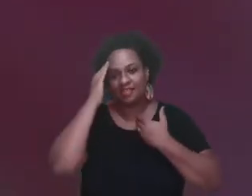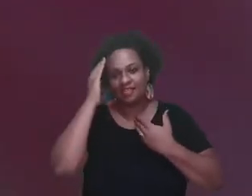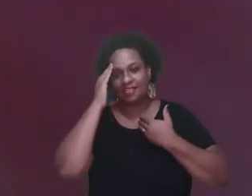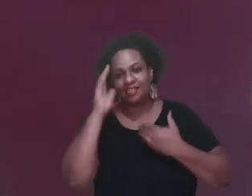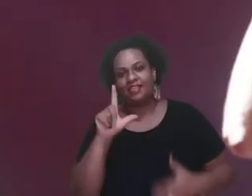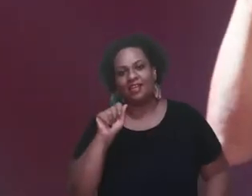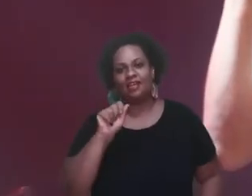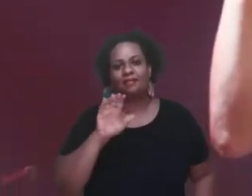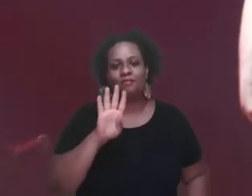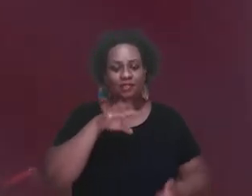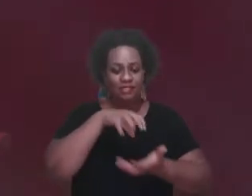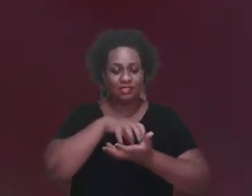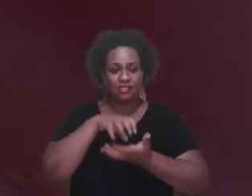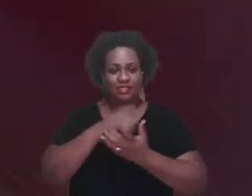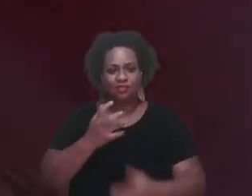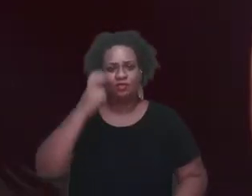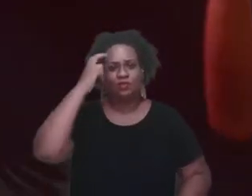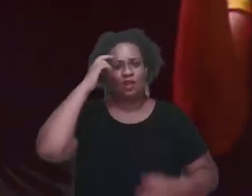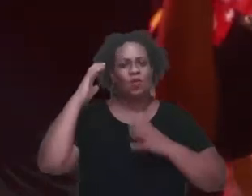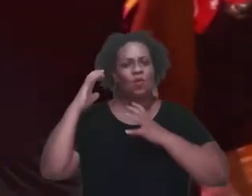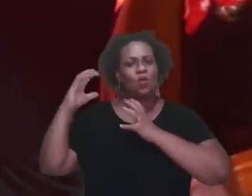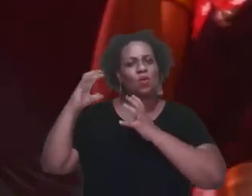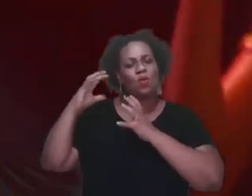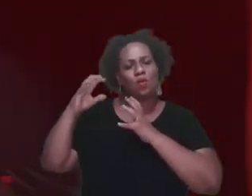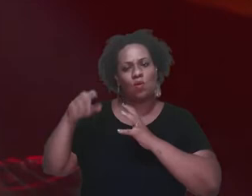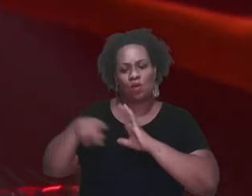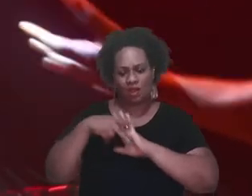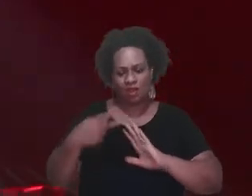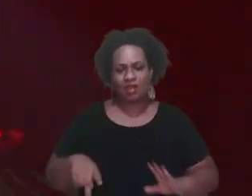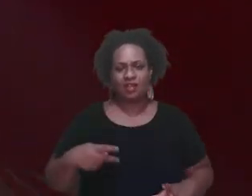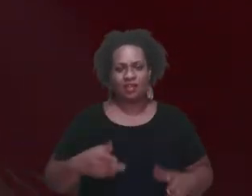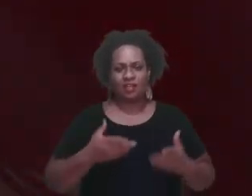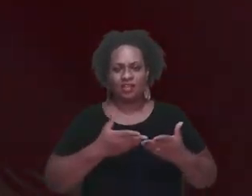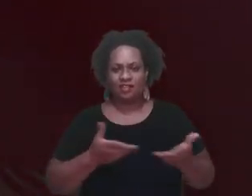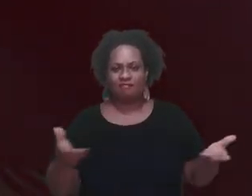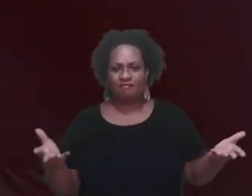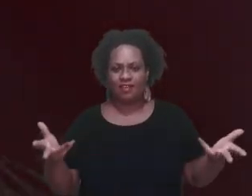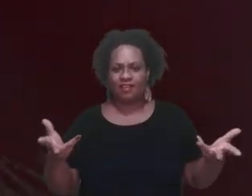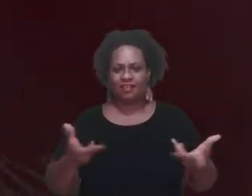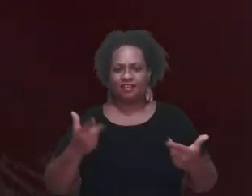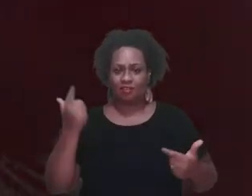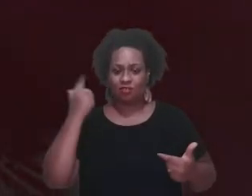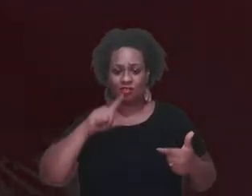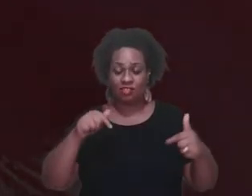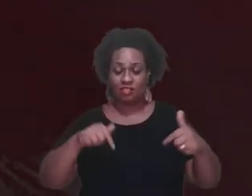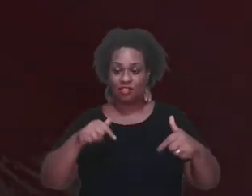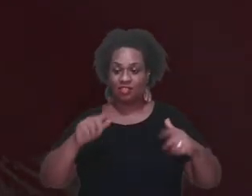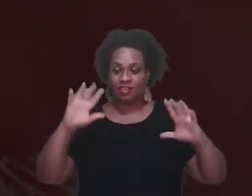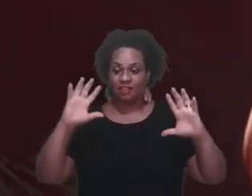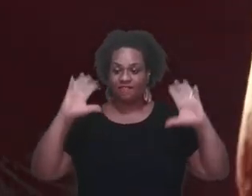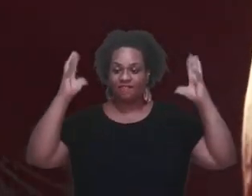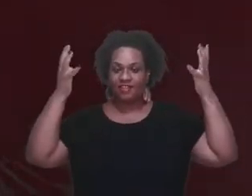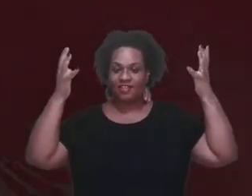a Lab ao centro cultural coco de umbigada essa oportunidade também para nós fazermos essa